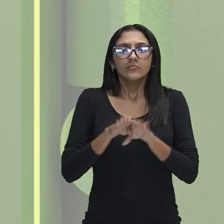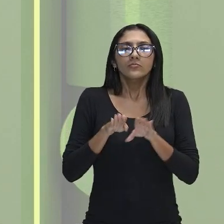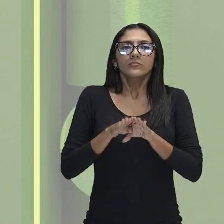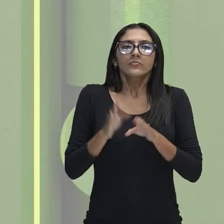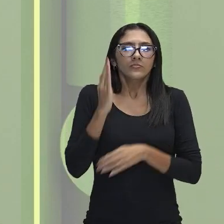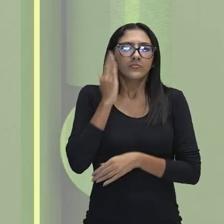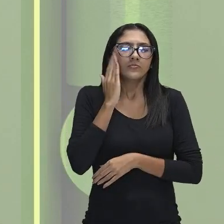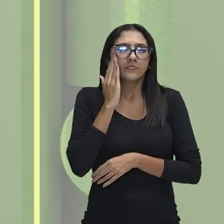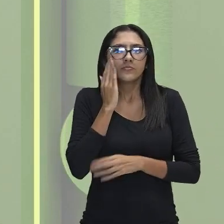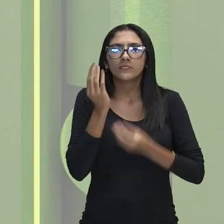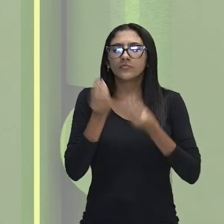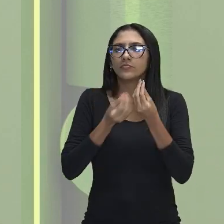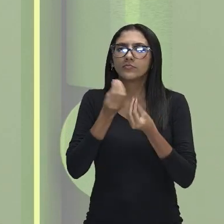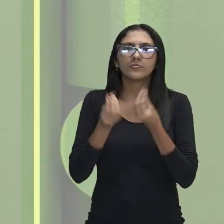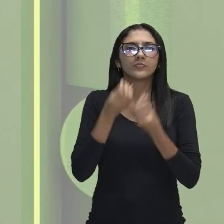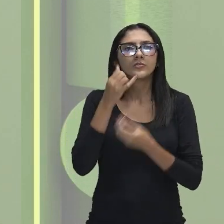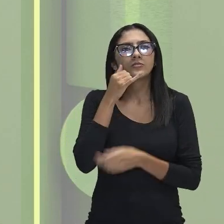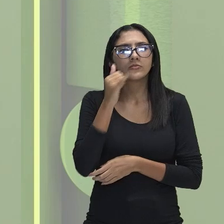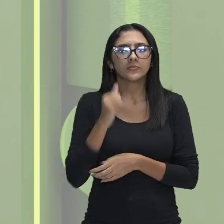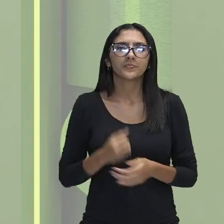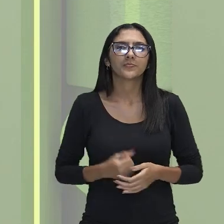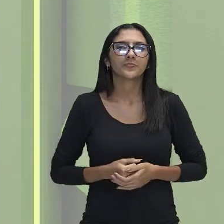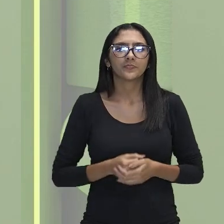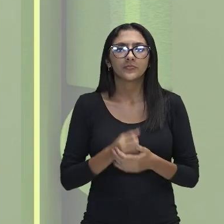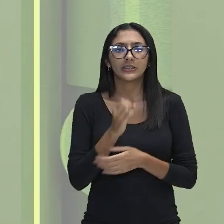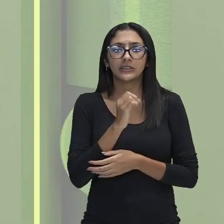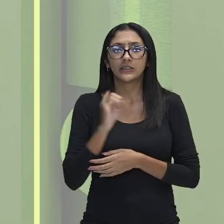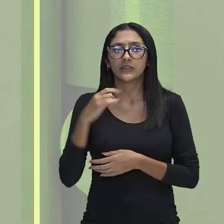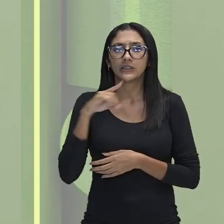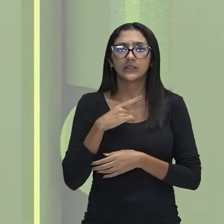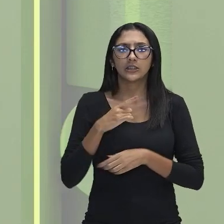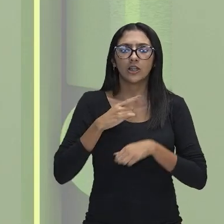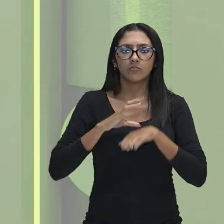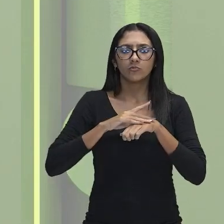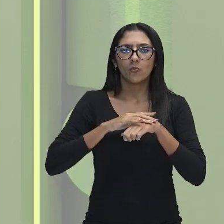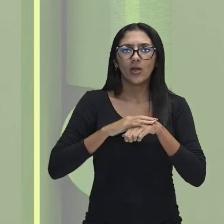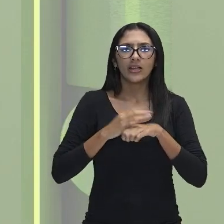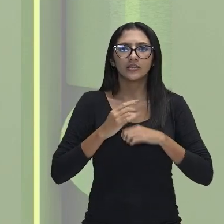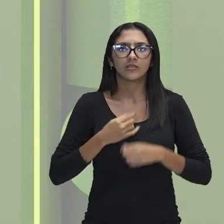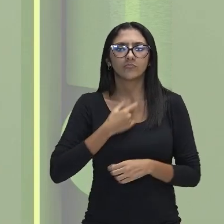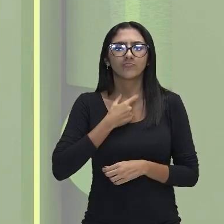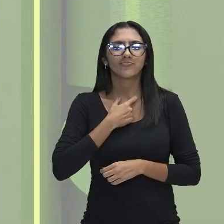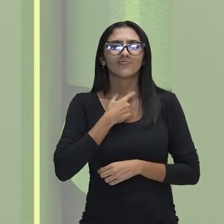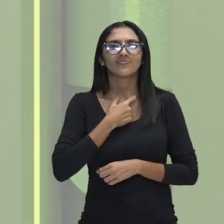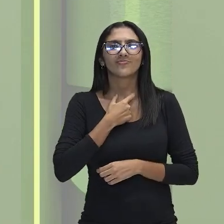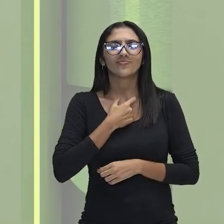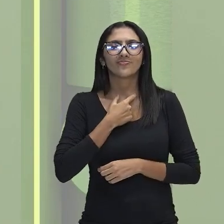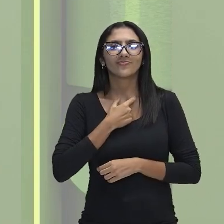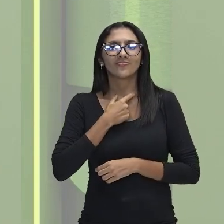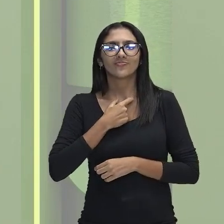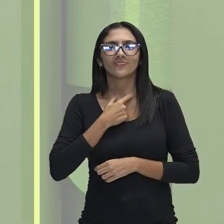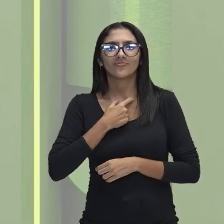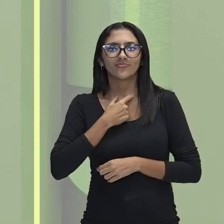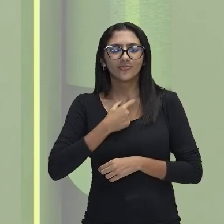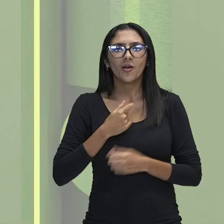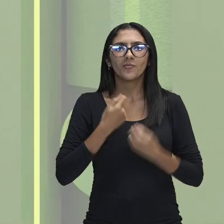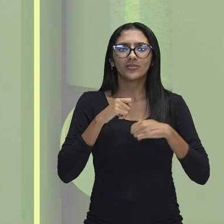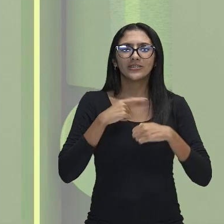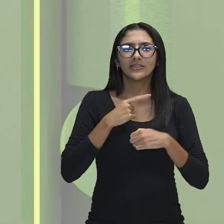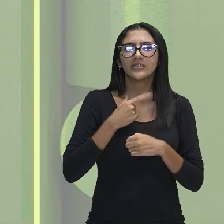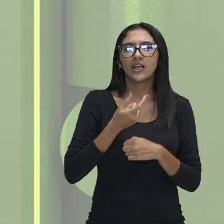a correção, né? Se você tem hipotireoidismo, você vai precisar tomar